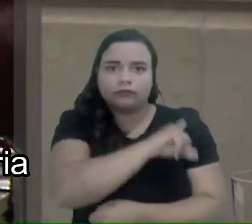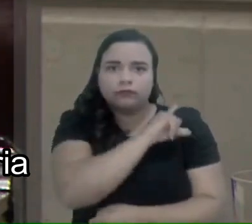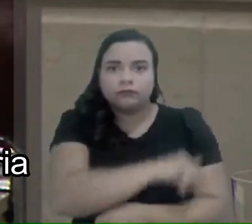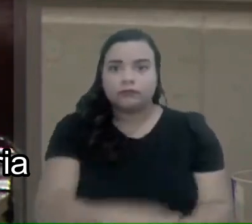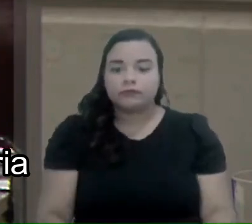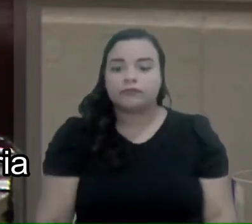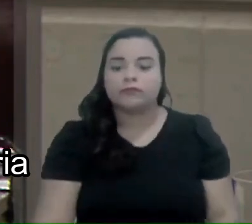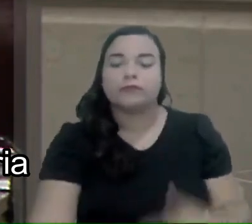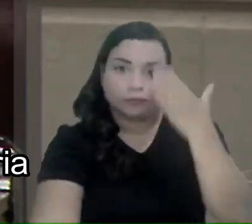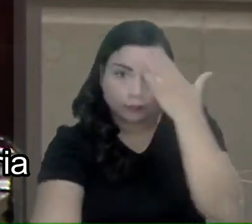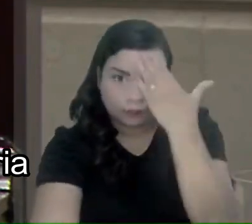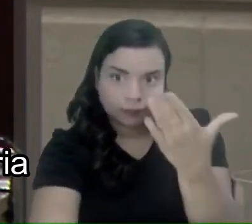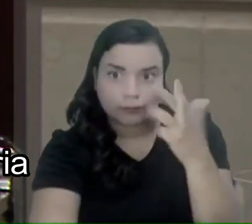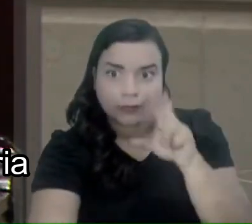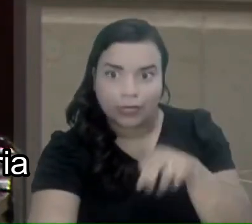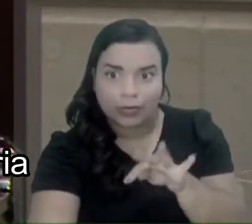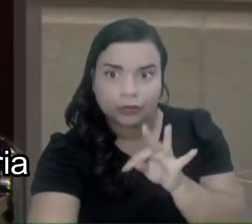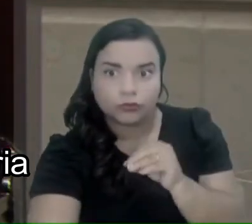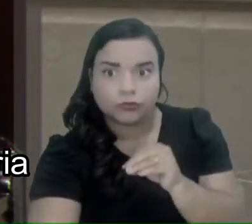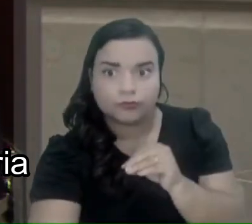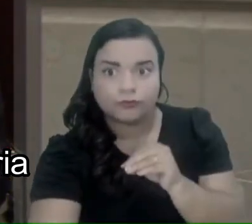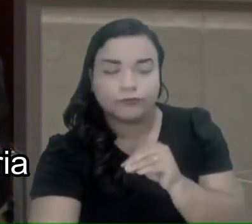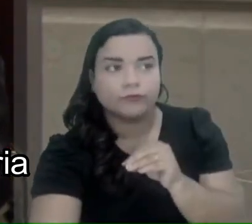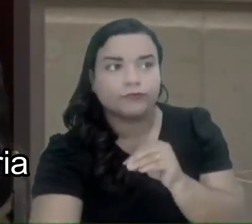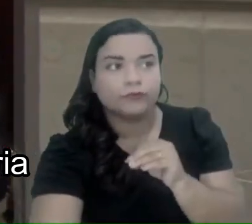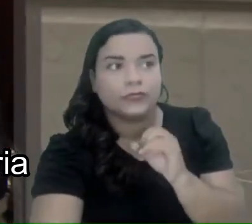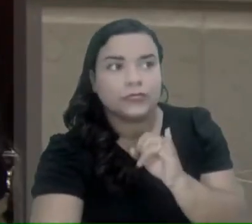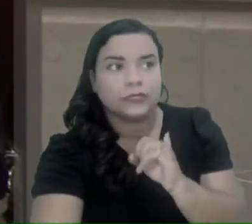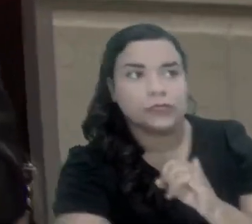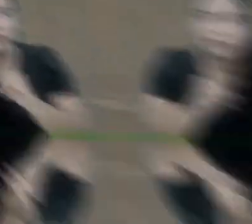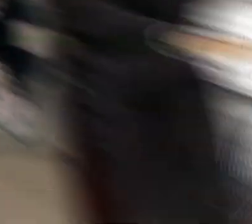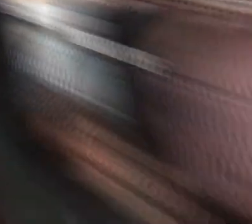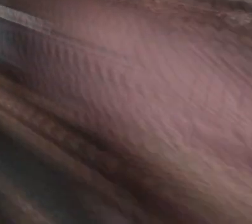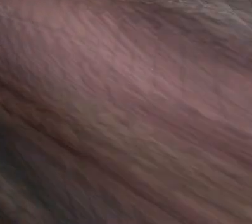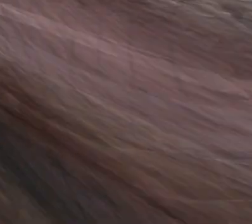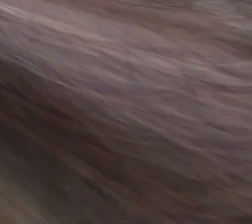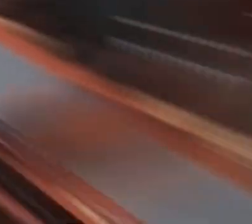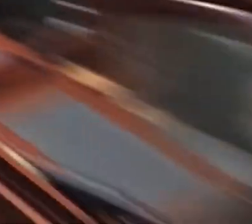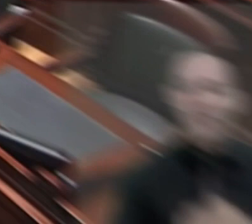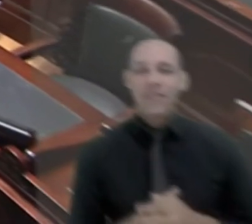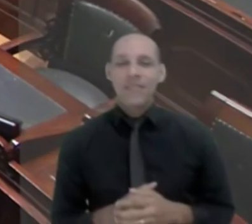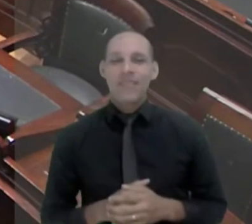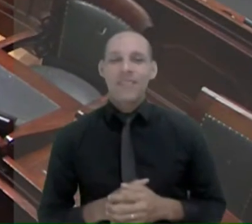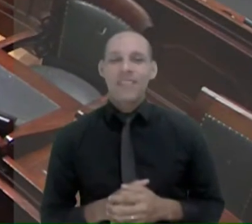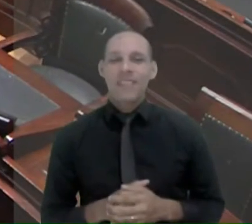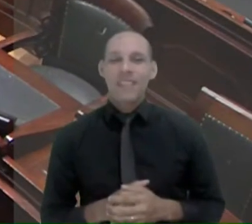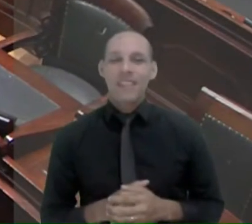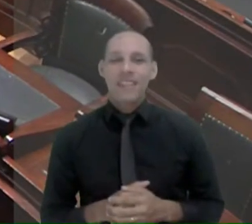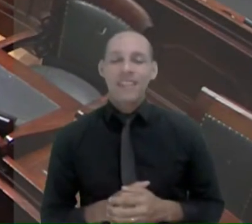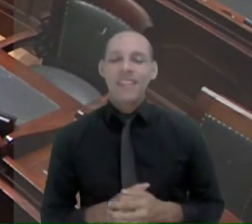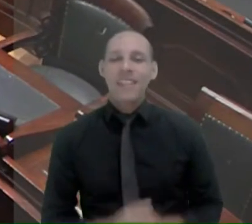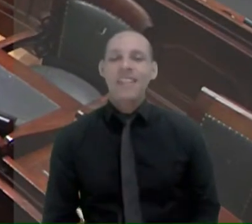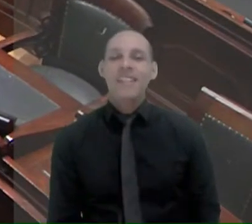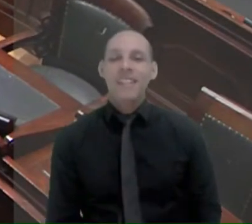Obrigado, Renato. Depois, se tiver alguma pergunta para vocês depois, porque a presença de vocês é importante.